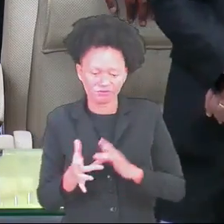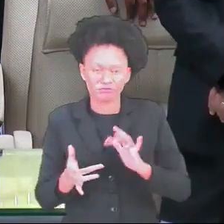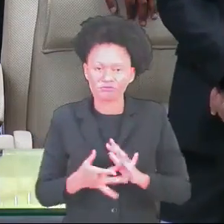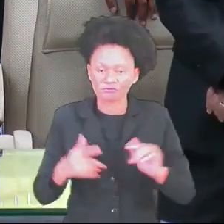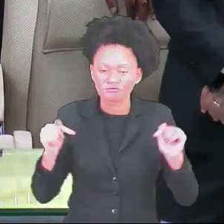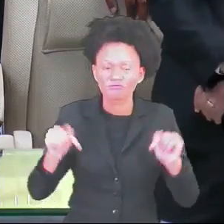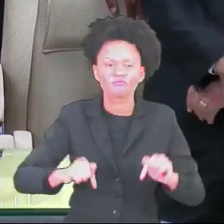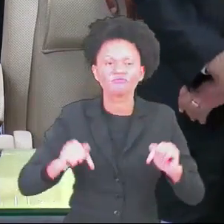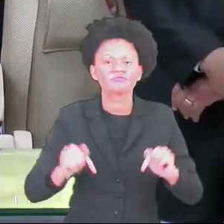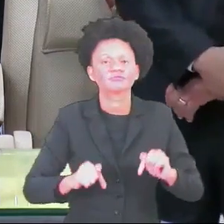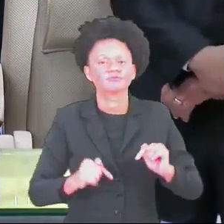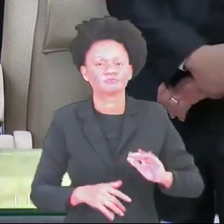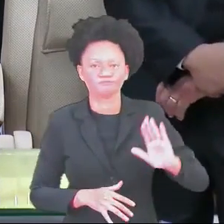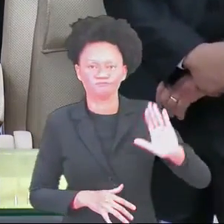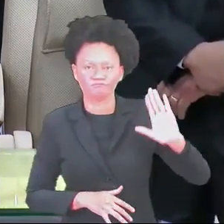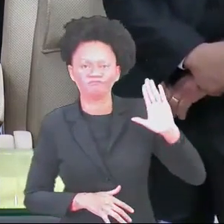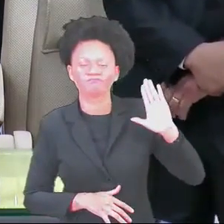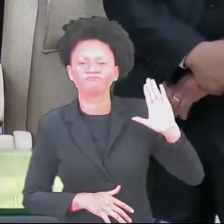aqui?